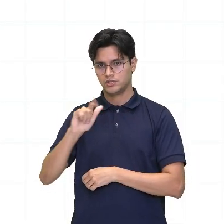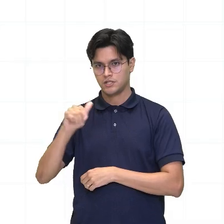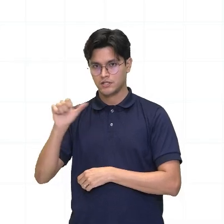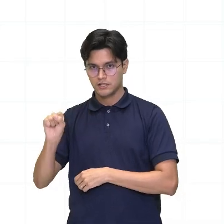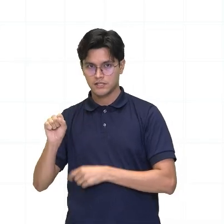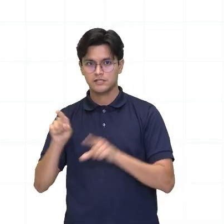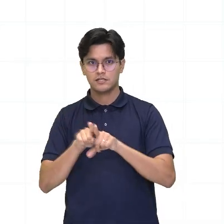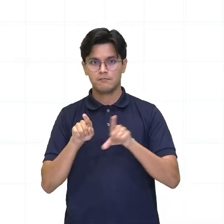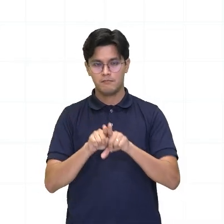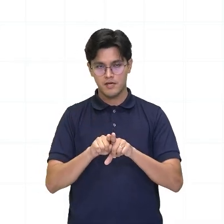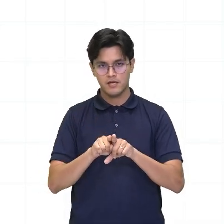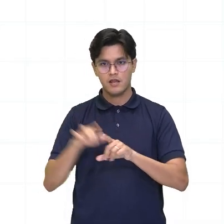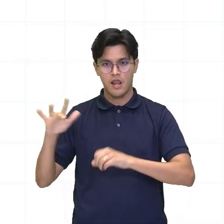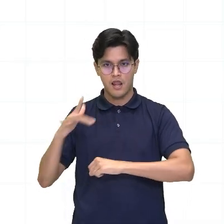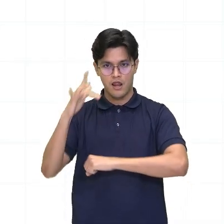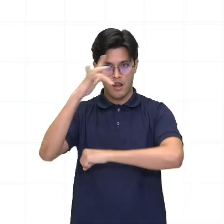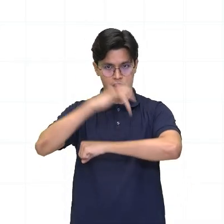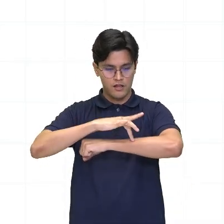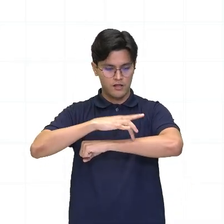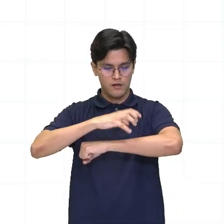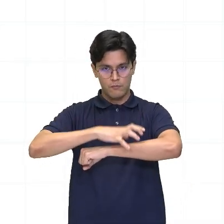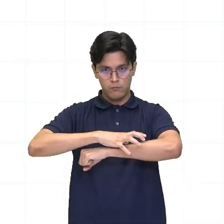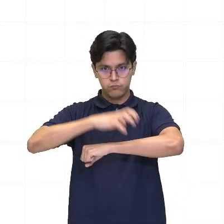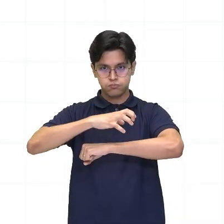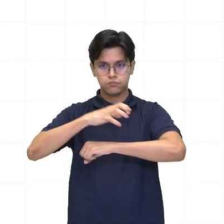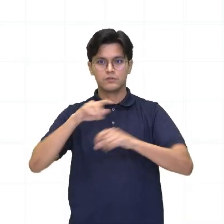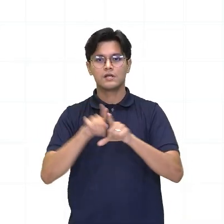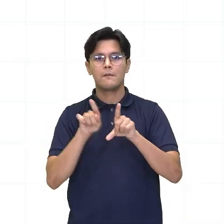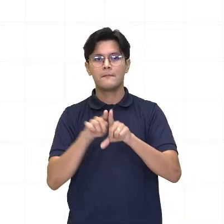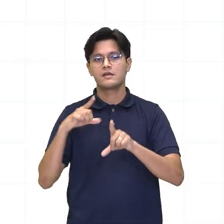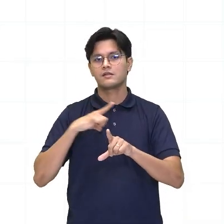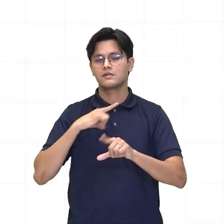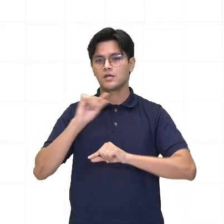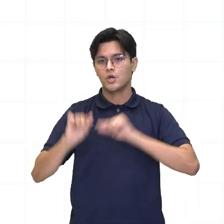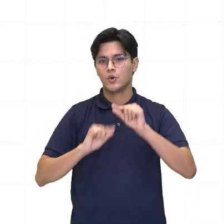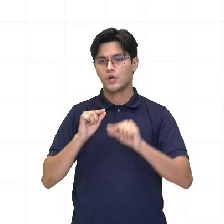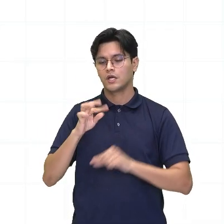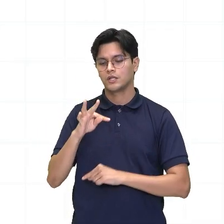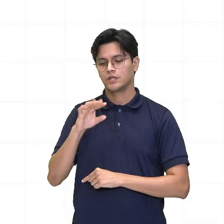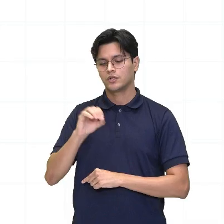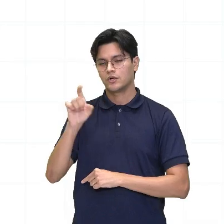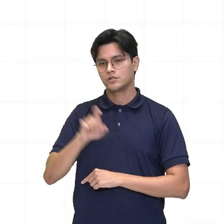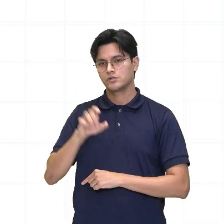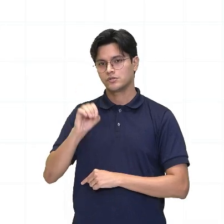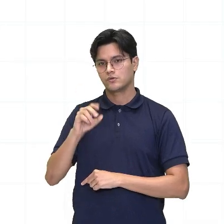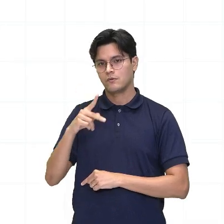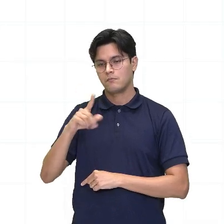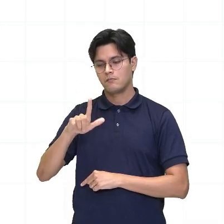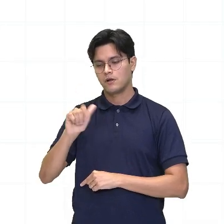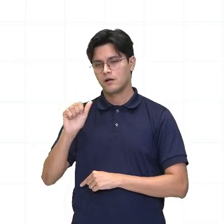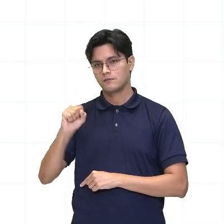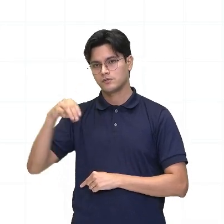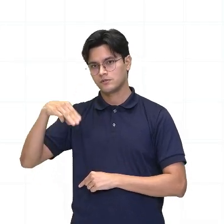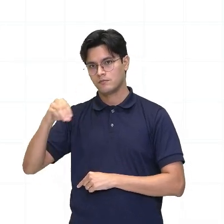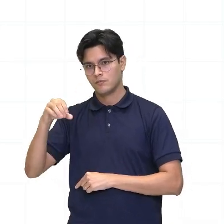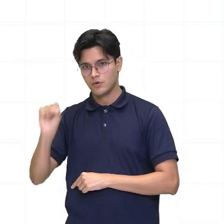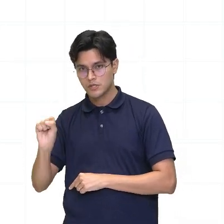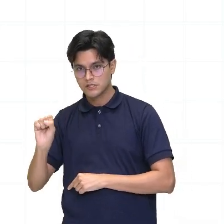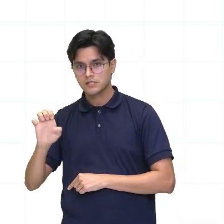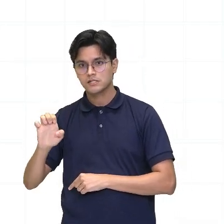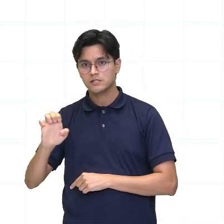a toxoplasmose, tá? Então, a doença de Chagas é bastante conhecida também. Ela vai ser transmitida, né, por